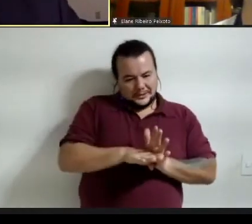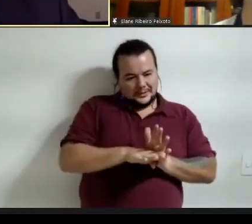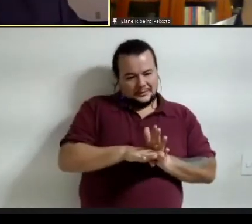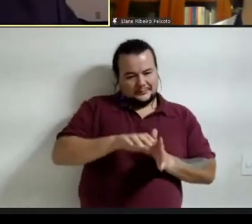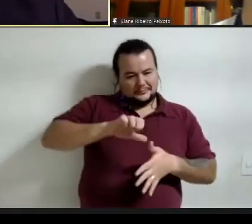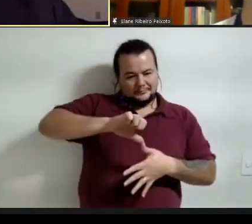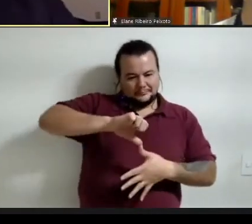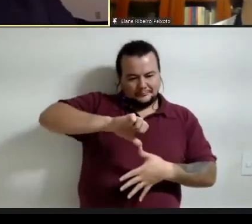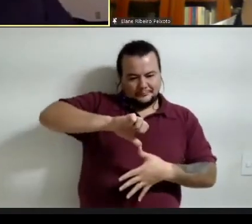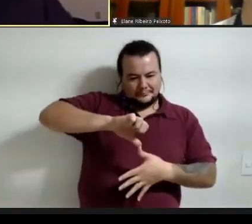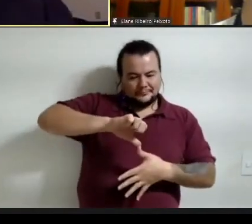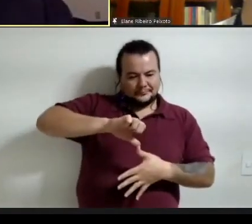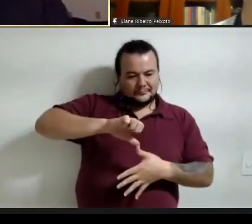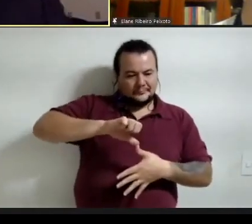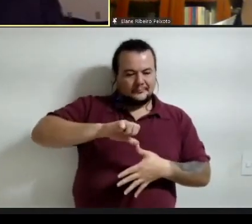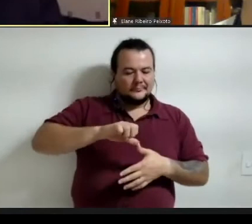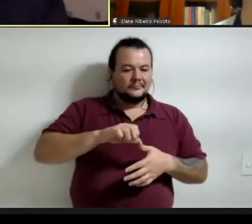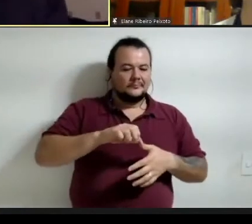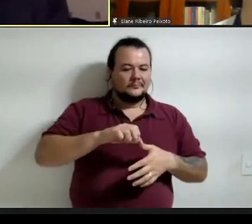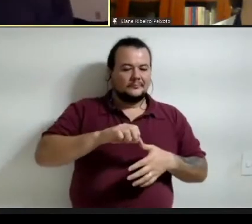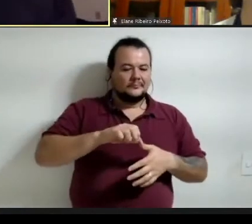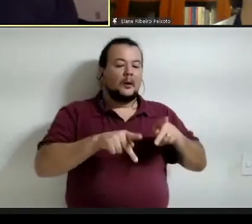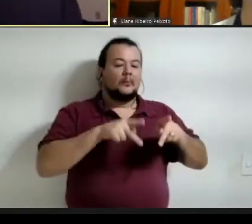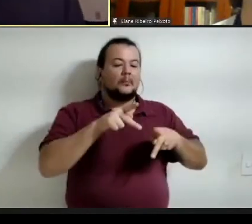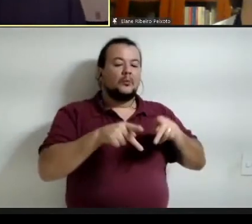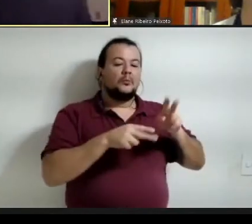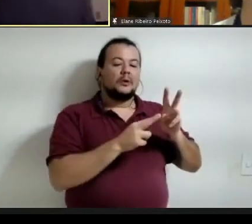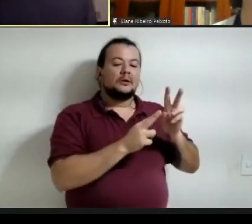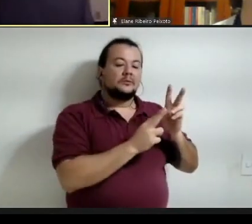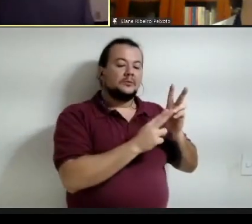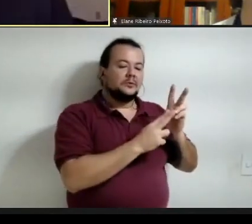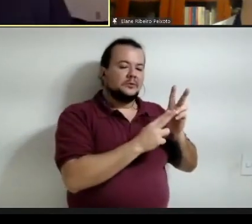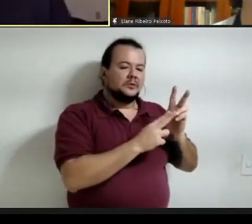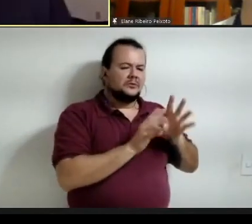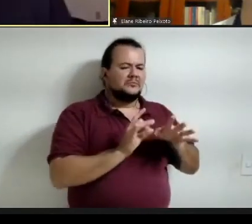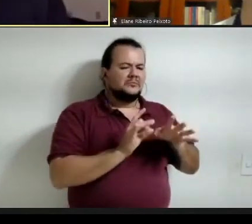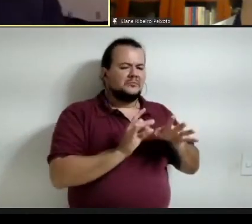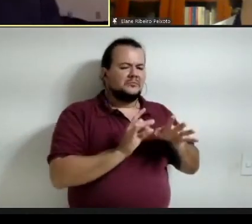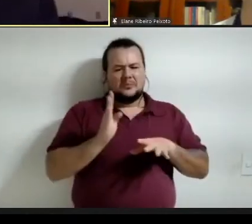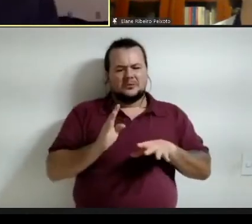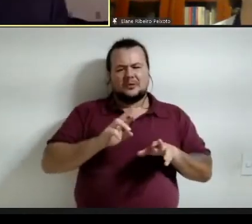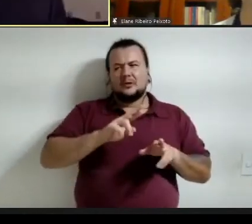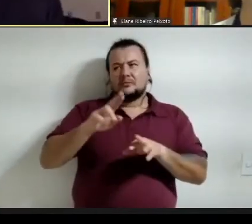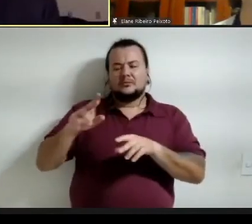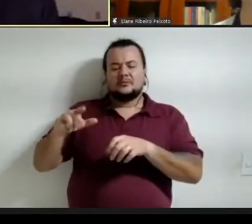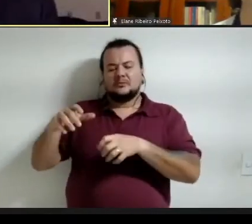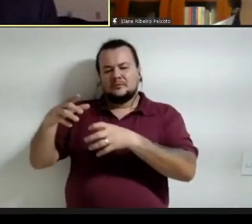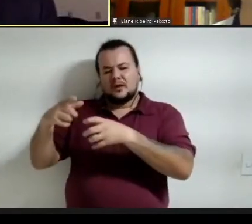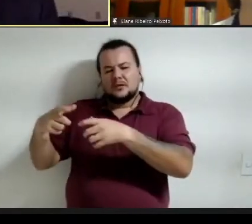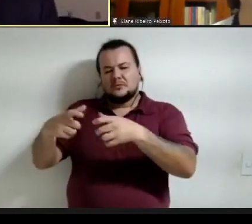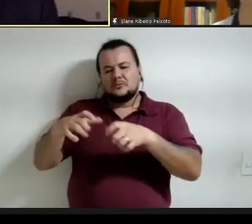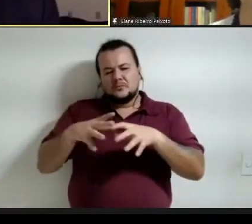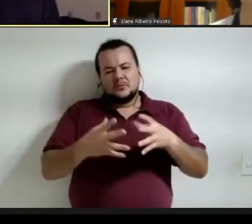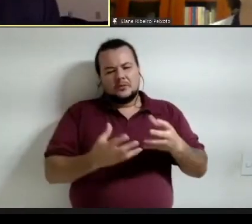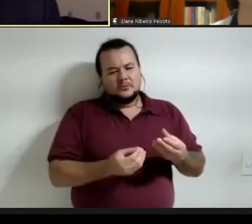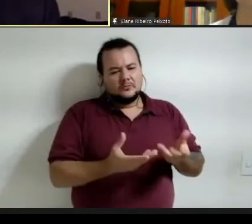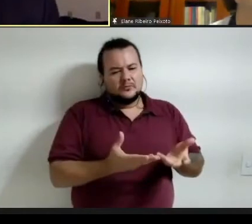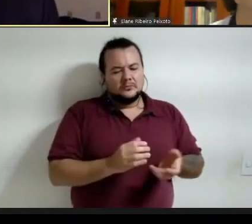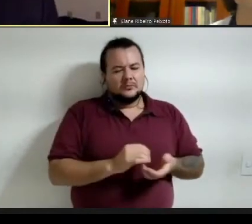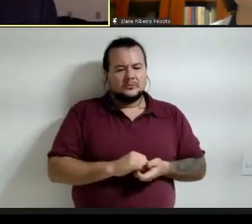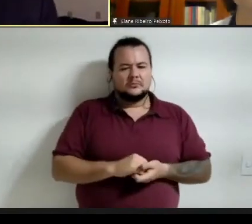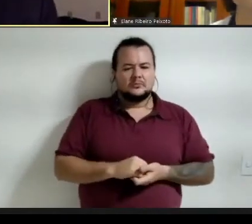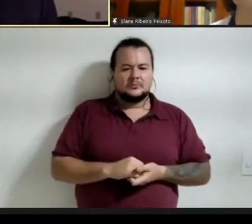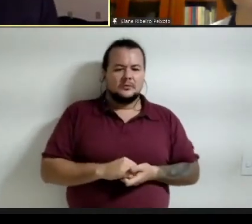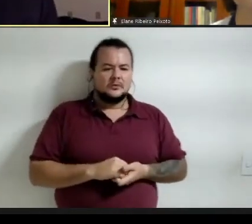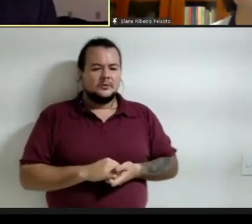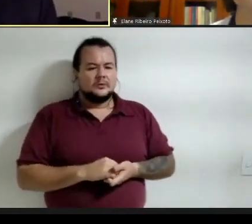povos indígenas, mas não só no Brasil, como em diversos lugares do mundo. E eu acho que a gente